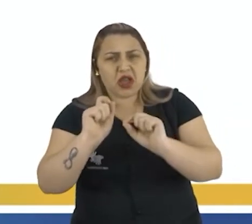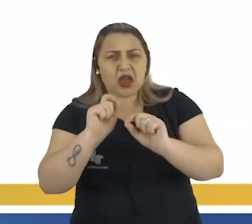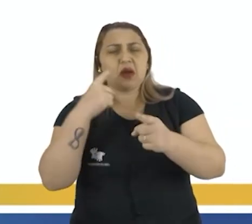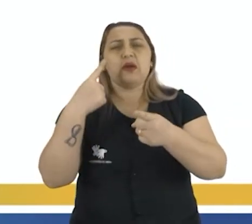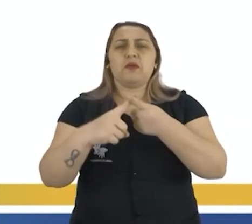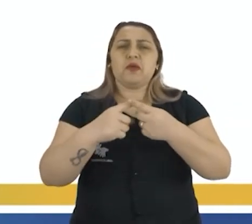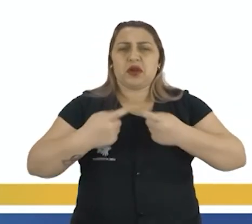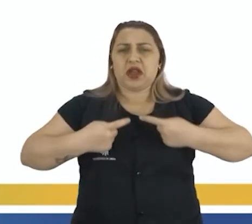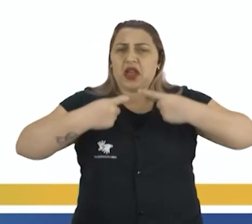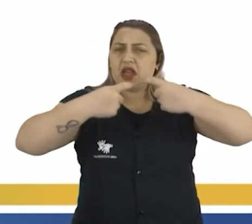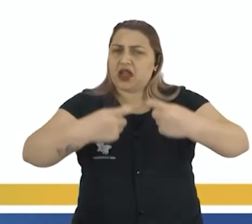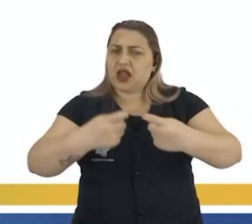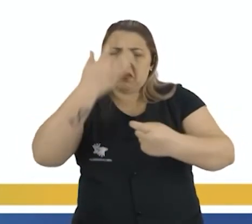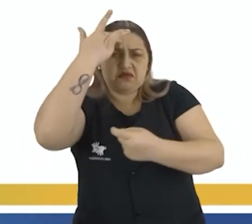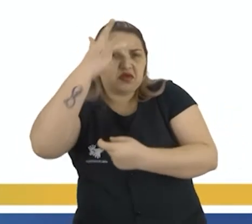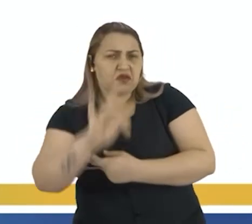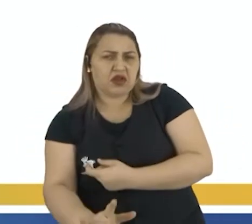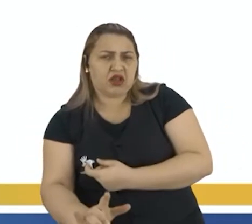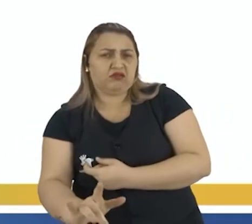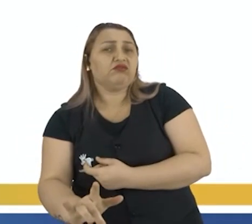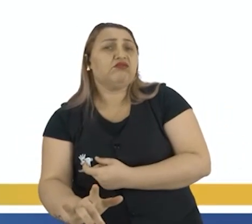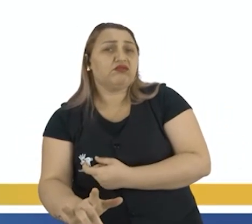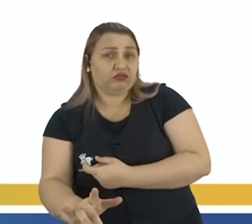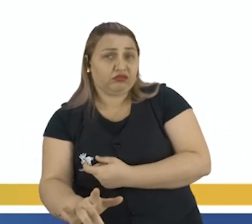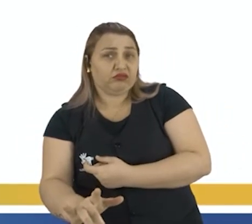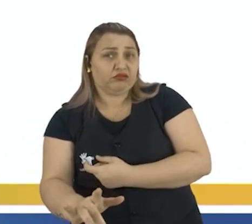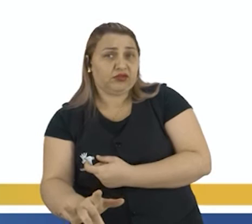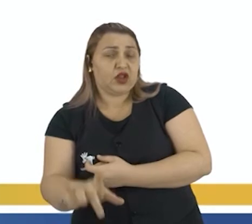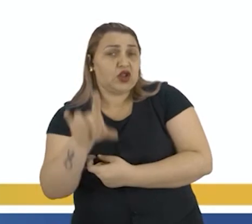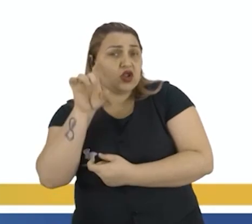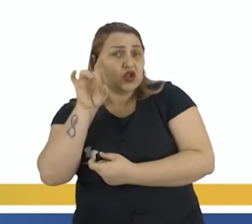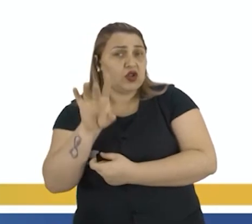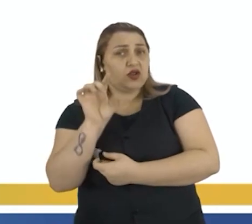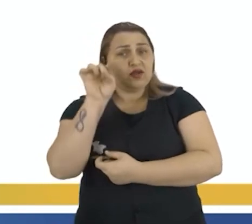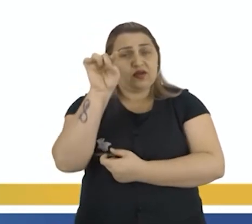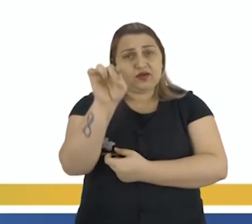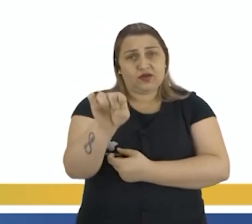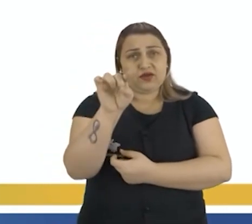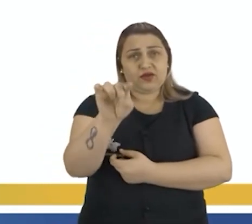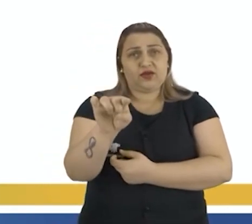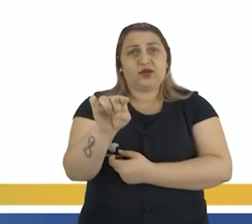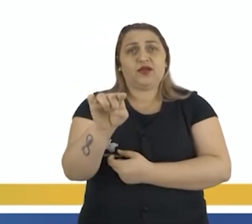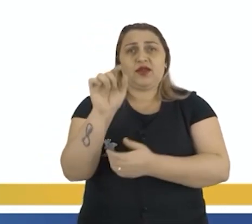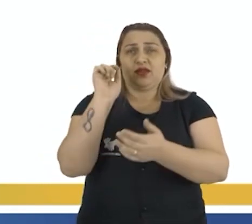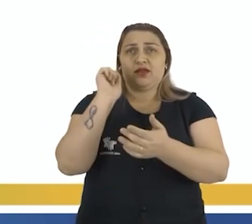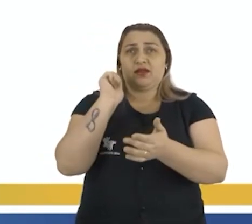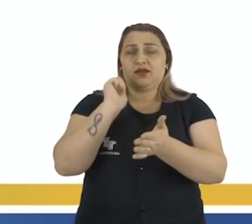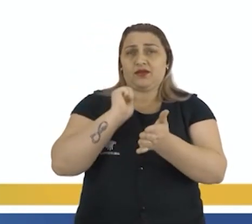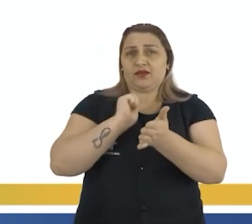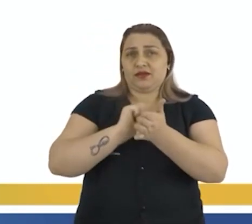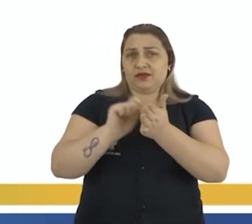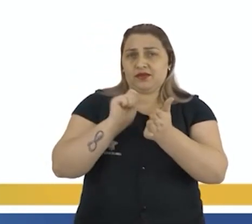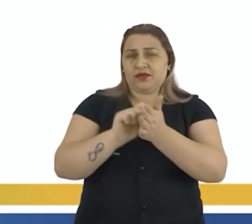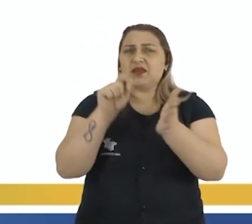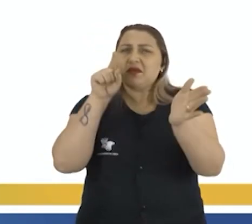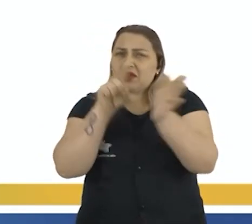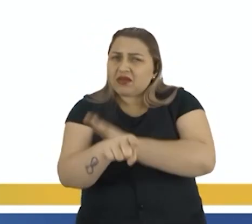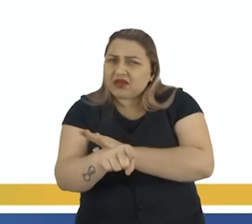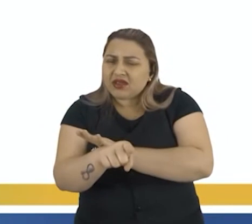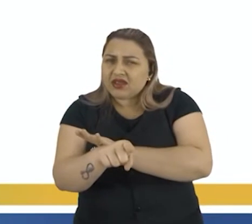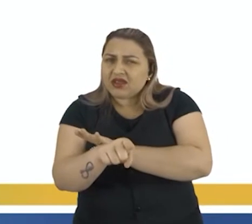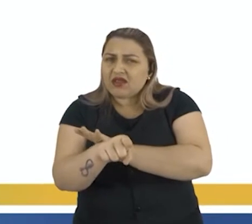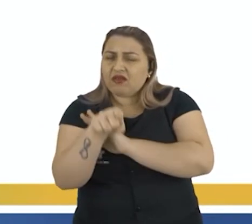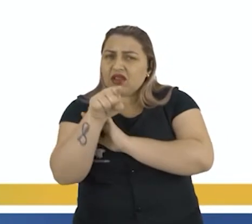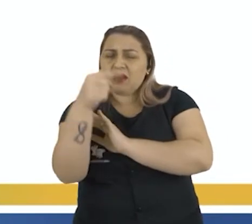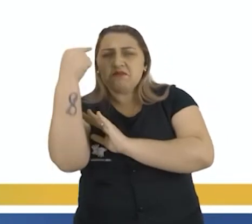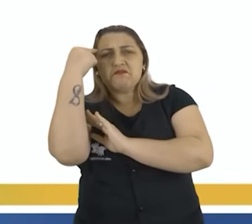e por que a guerra não sei o que lá, hein? Só você, a gente vai preencher, fazer perguntas?